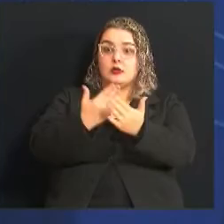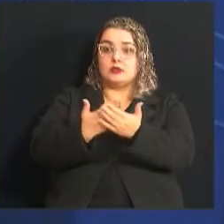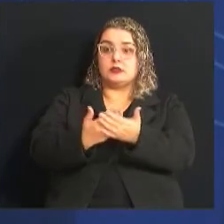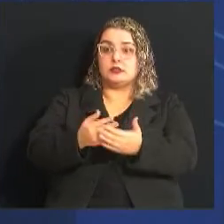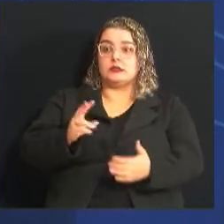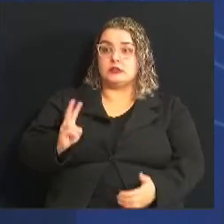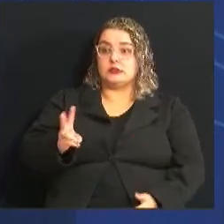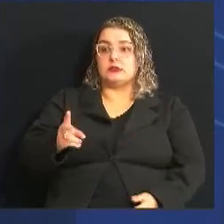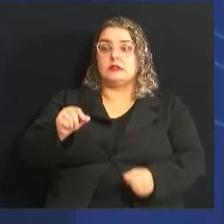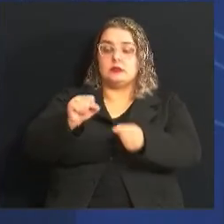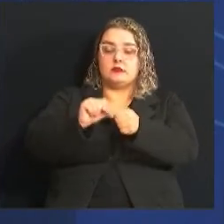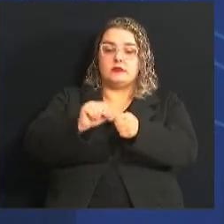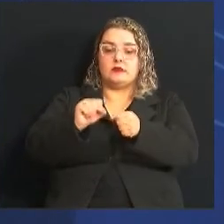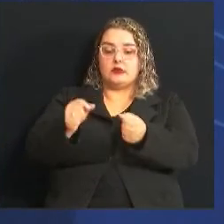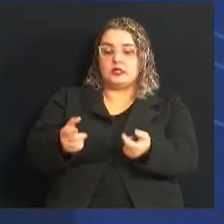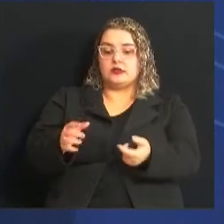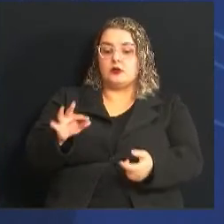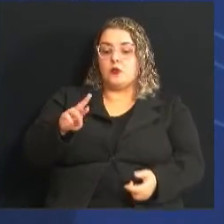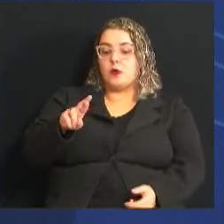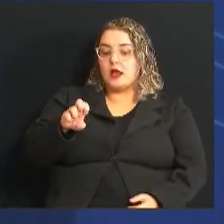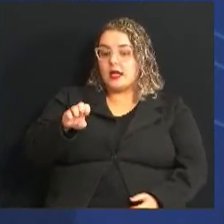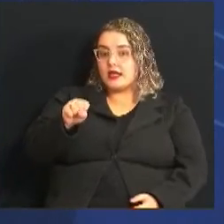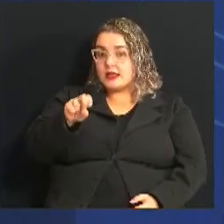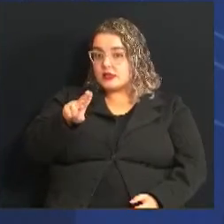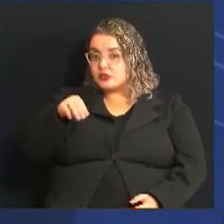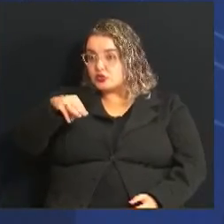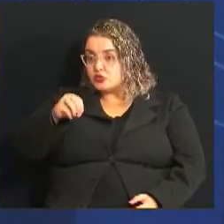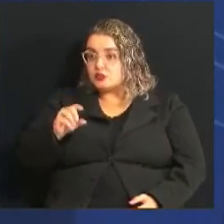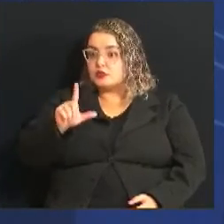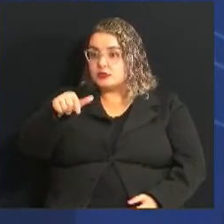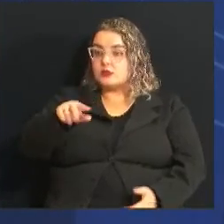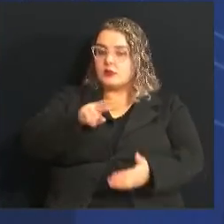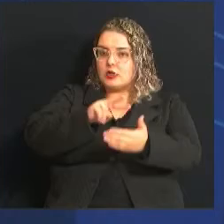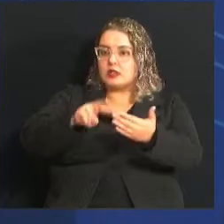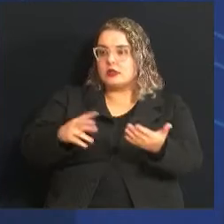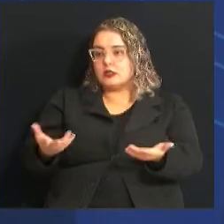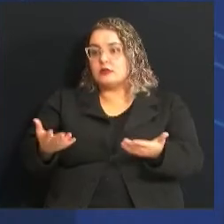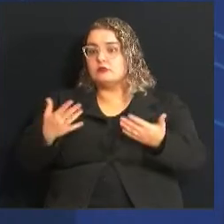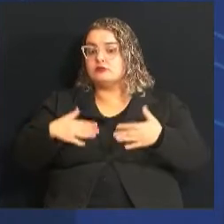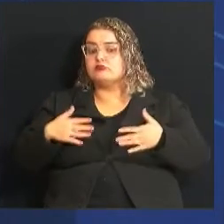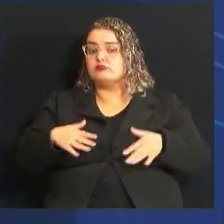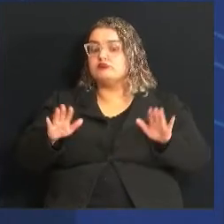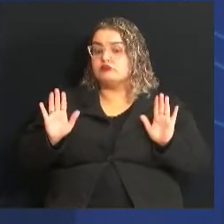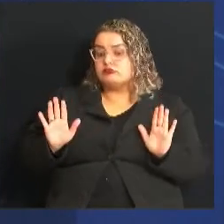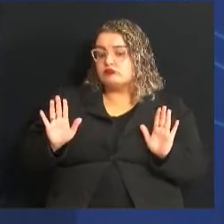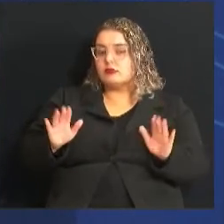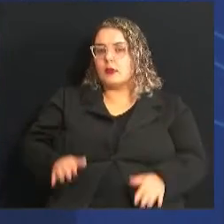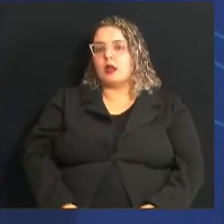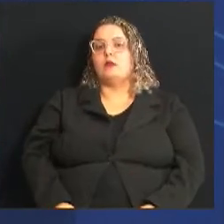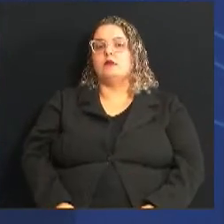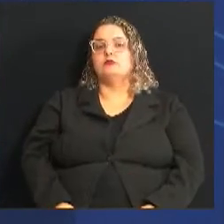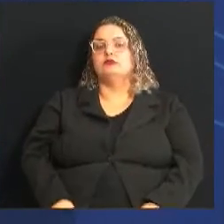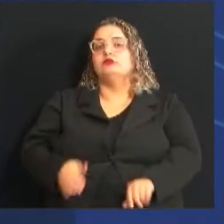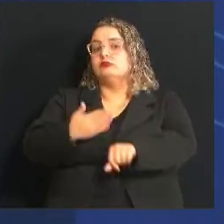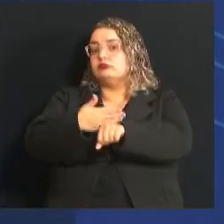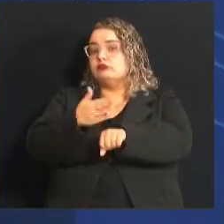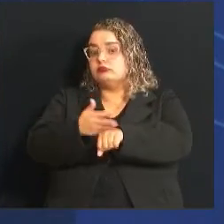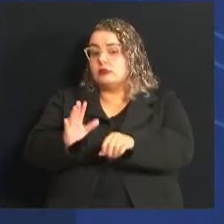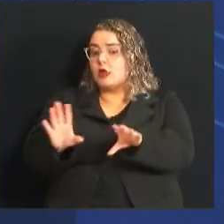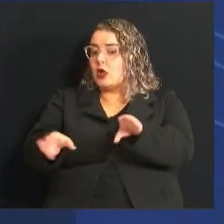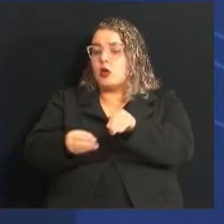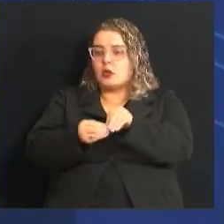fazer um resuminho e ler depois, tal, com tranquilidade, lia praticamente apenas o resumo.